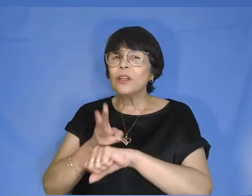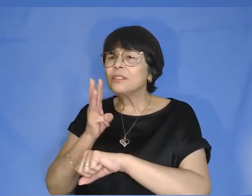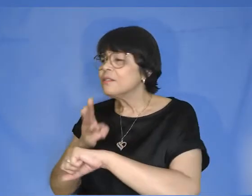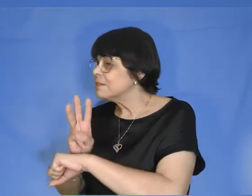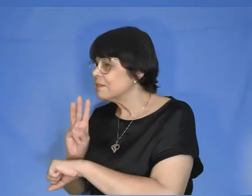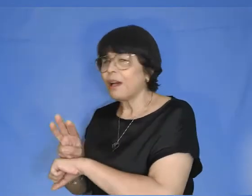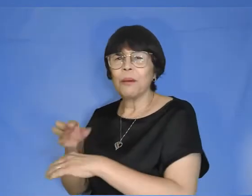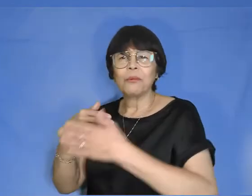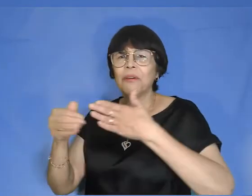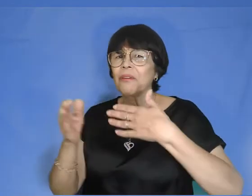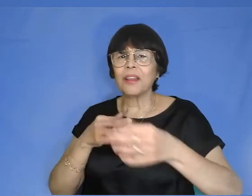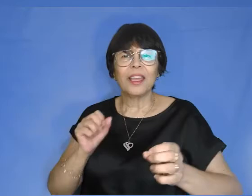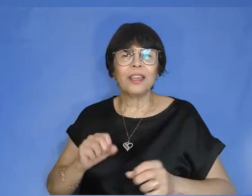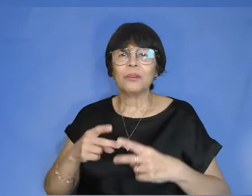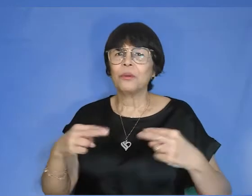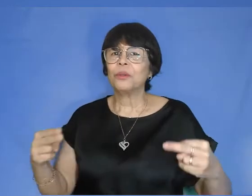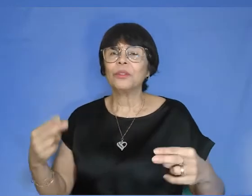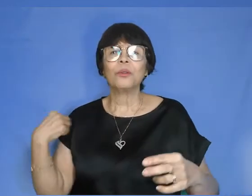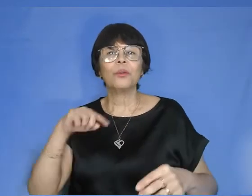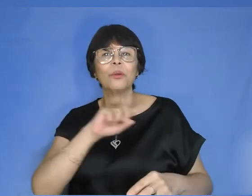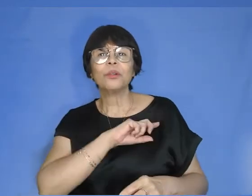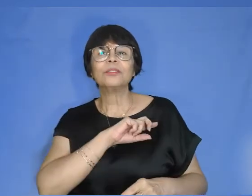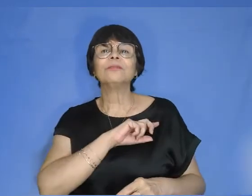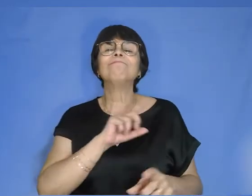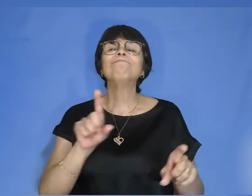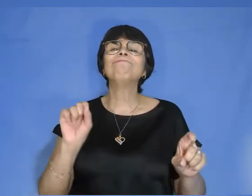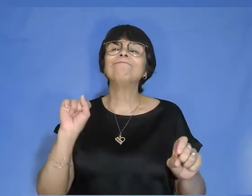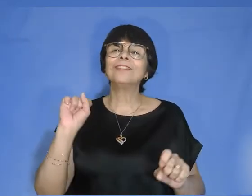ser traduzida com um salmo.